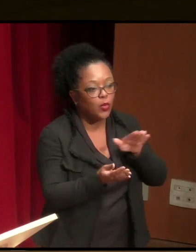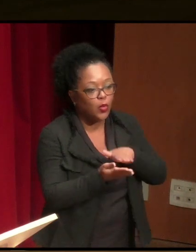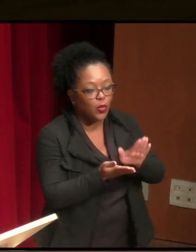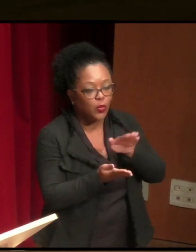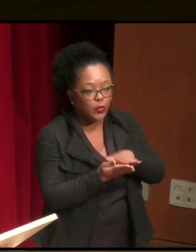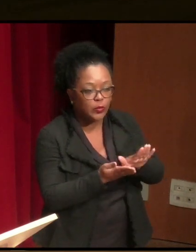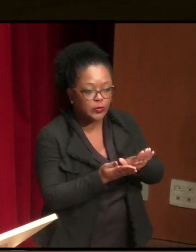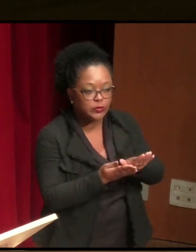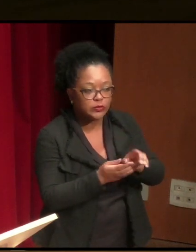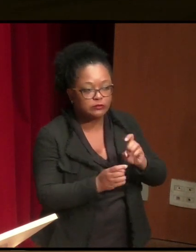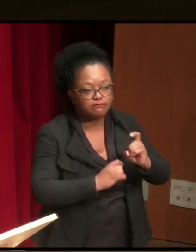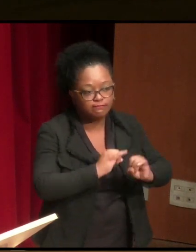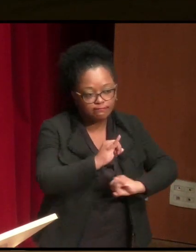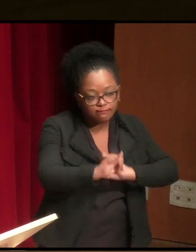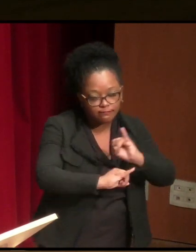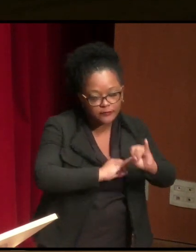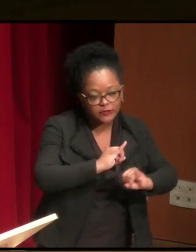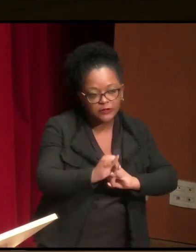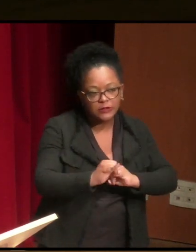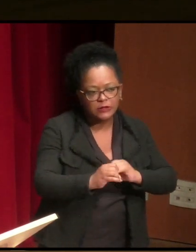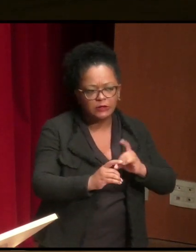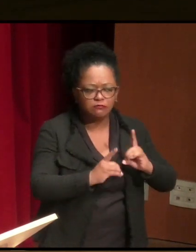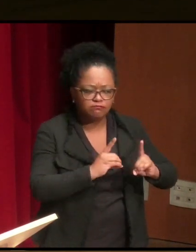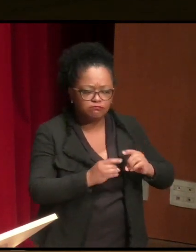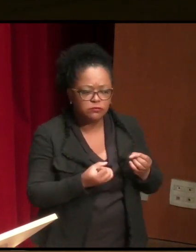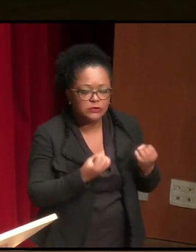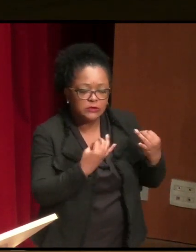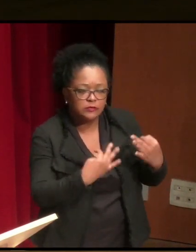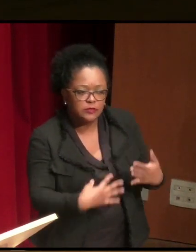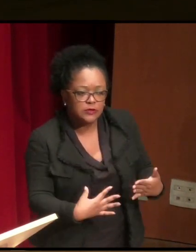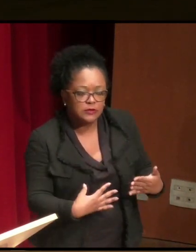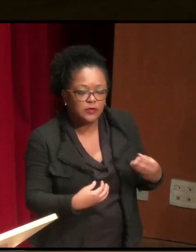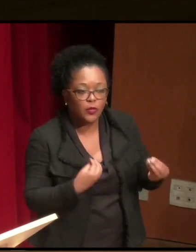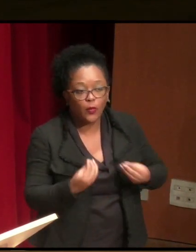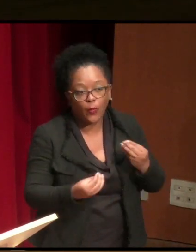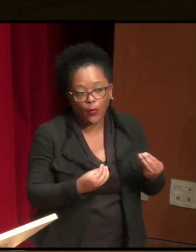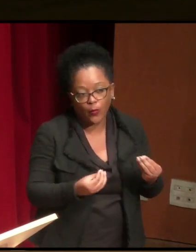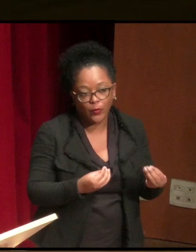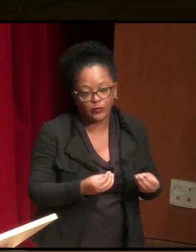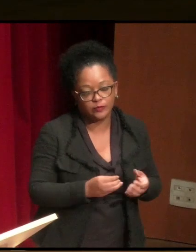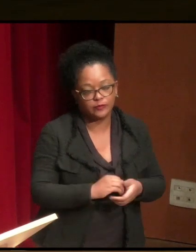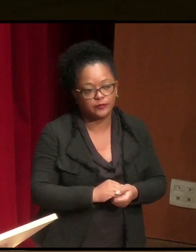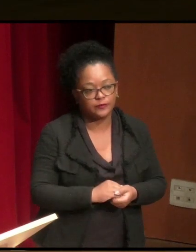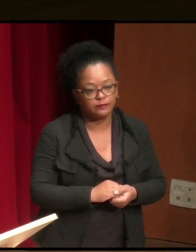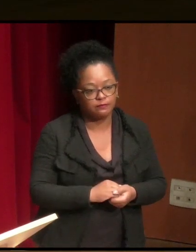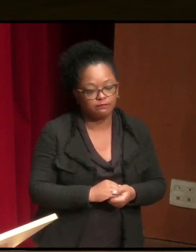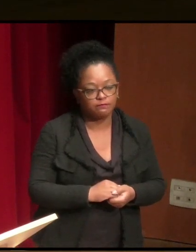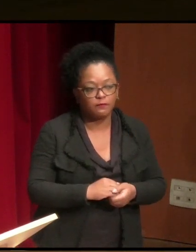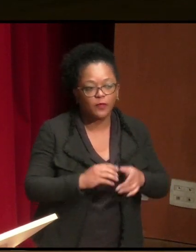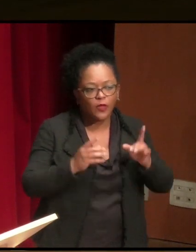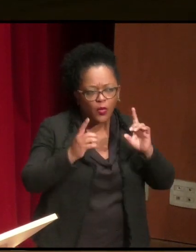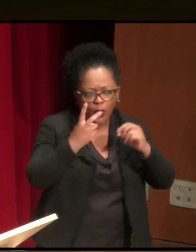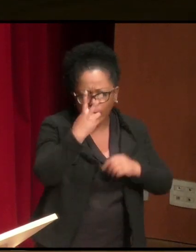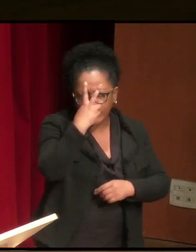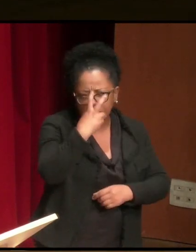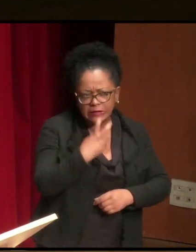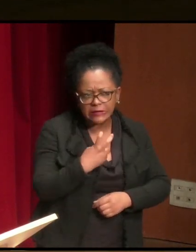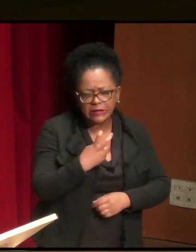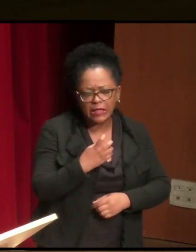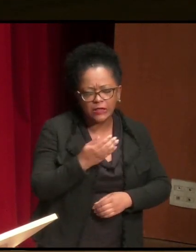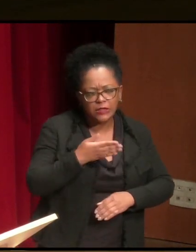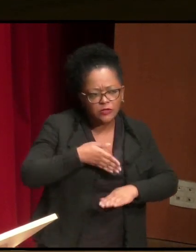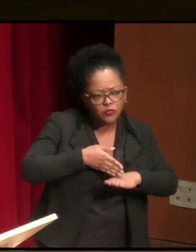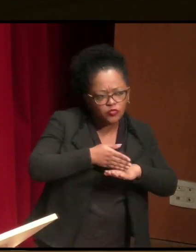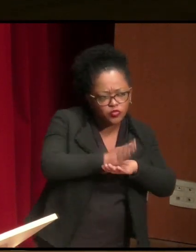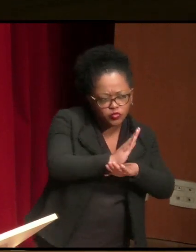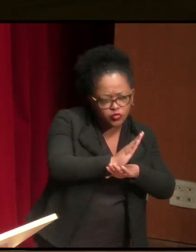digital. Dialoga um pouquinho com a gente nesse sentido, como é que é esse acesso, como é que o deficiente visual ele perpassa